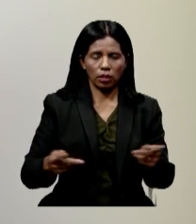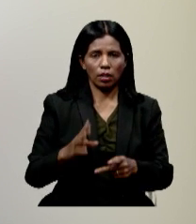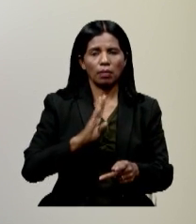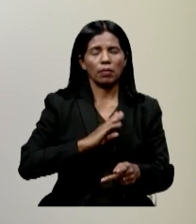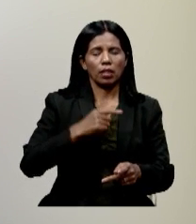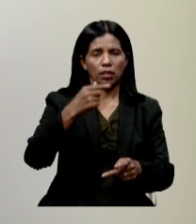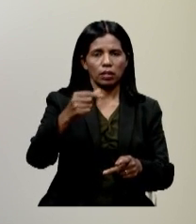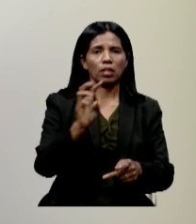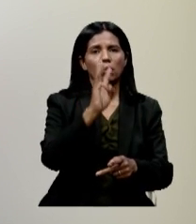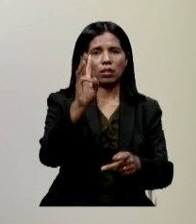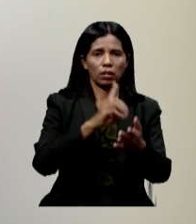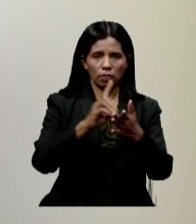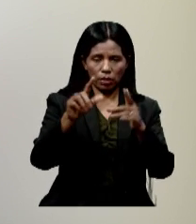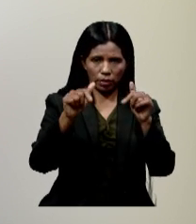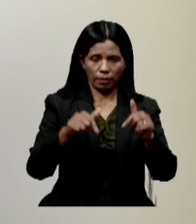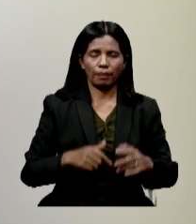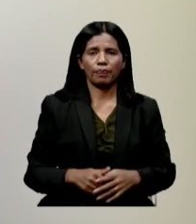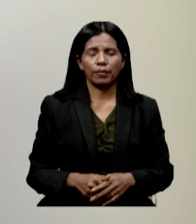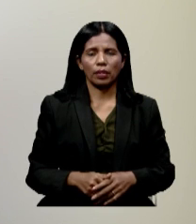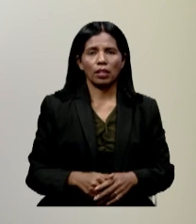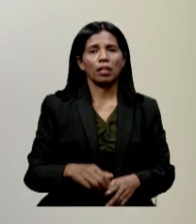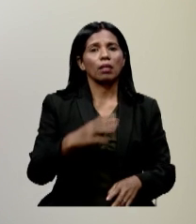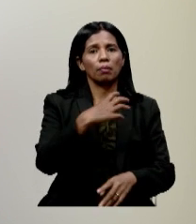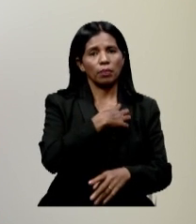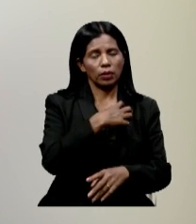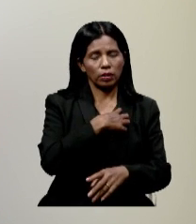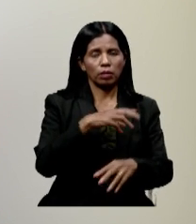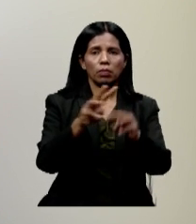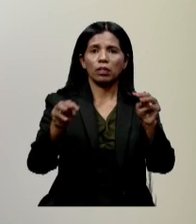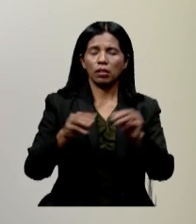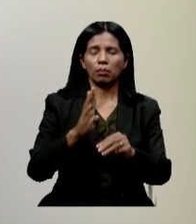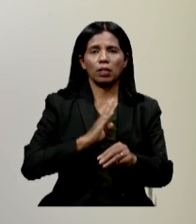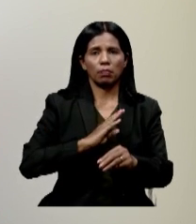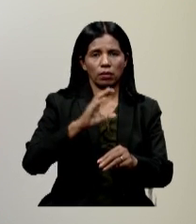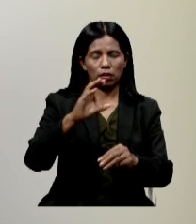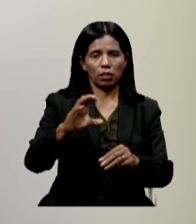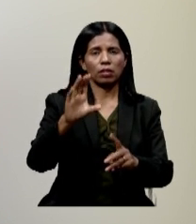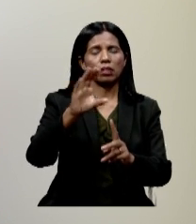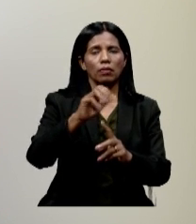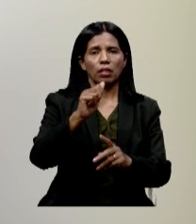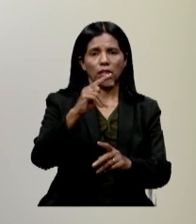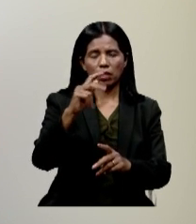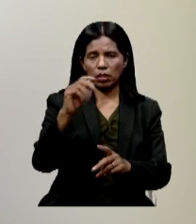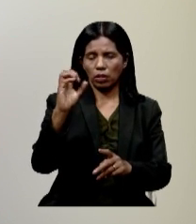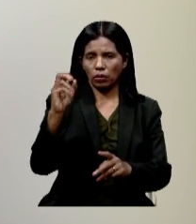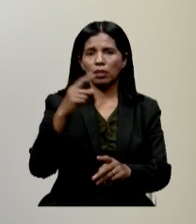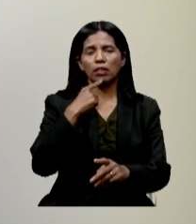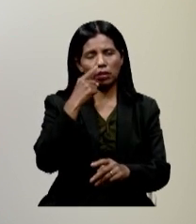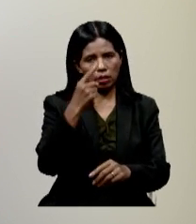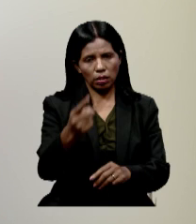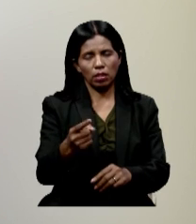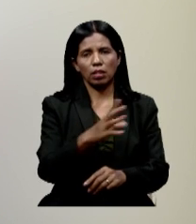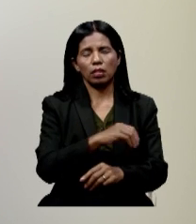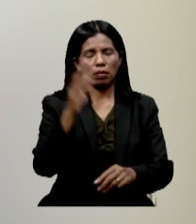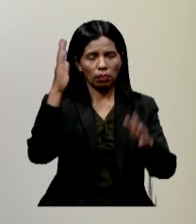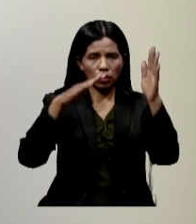e a quarta semana NEM. Comandante Penitele Município Bacau, Superintendente Sefe Antônio Maria de Sá, informa